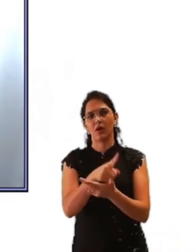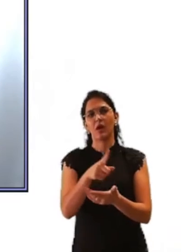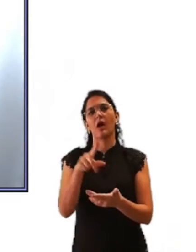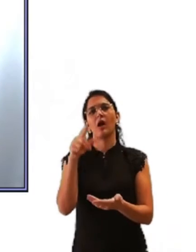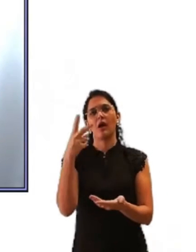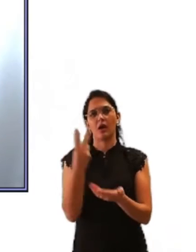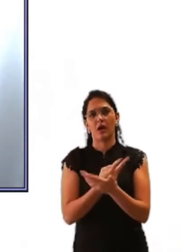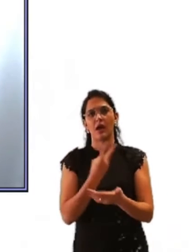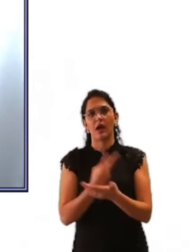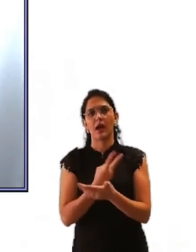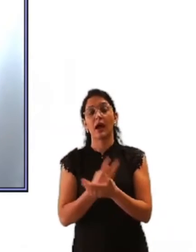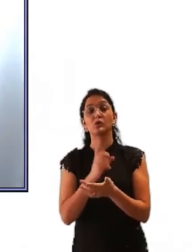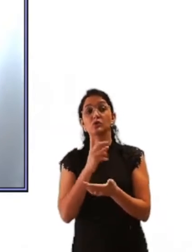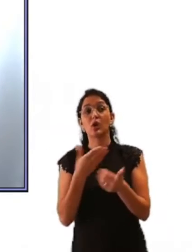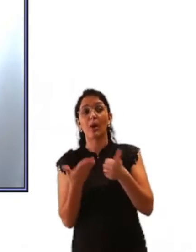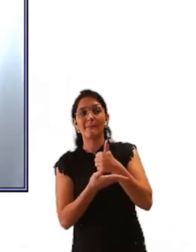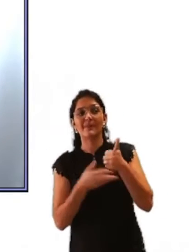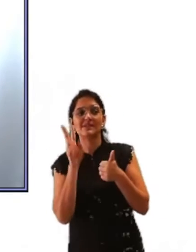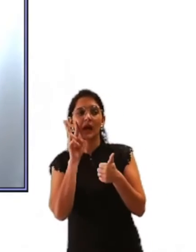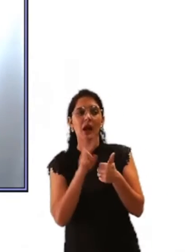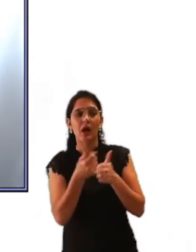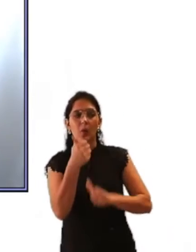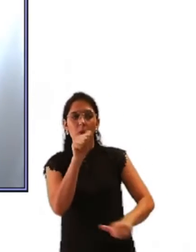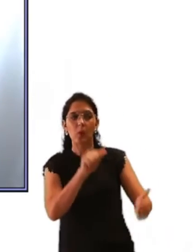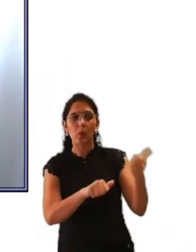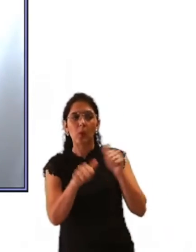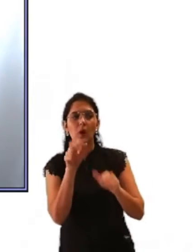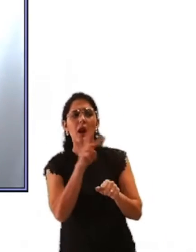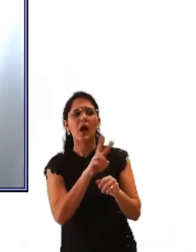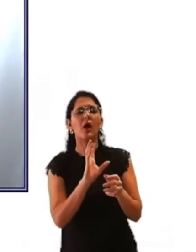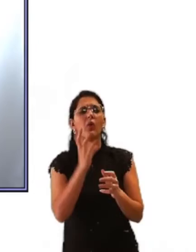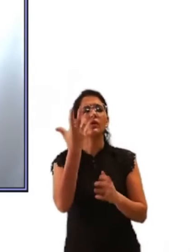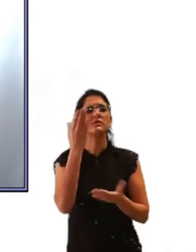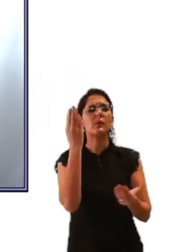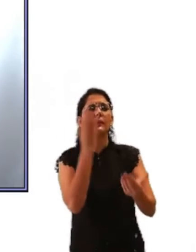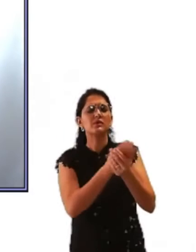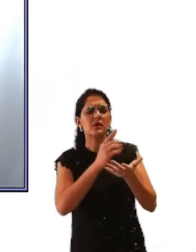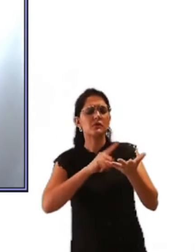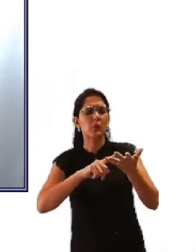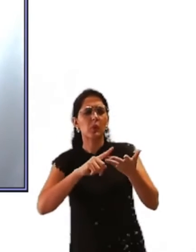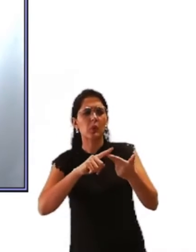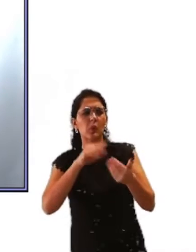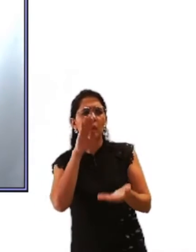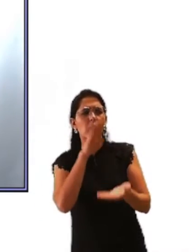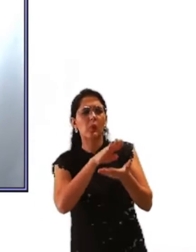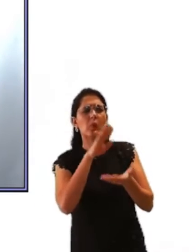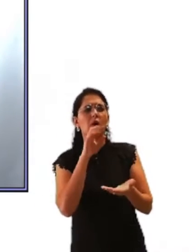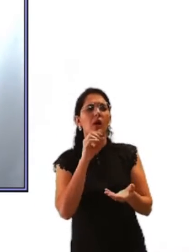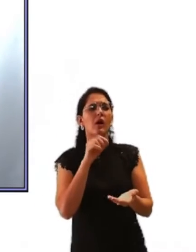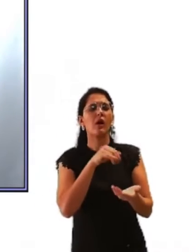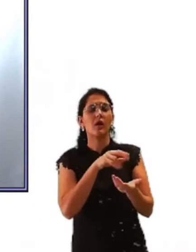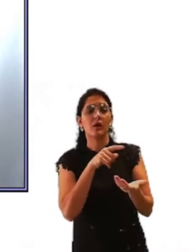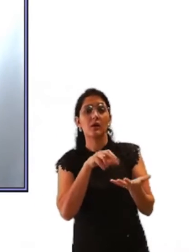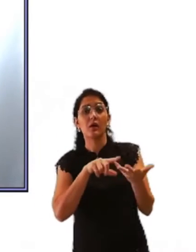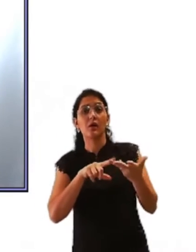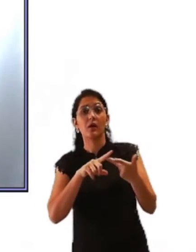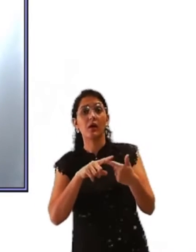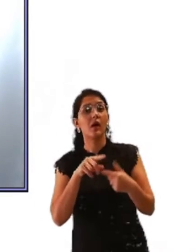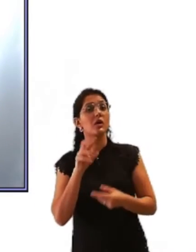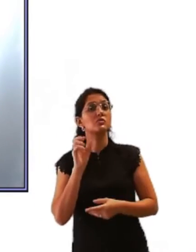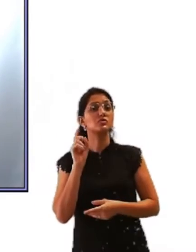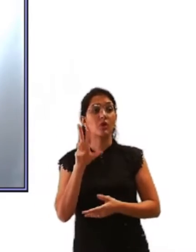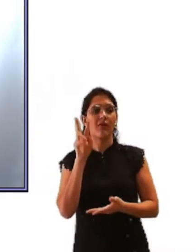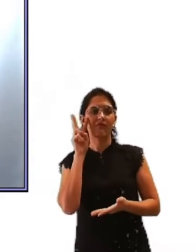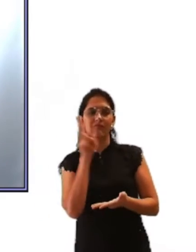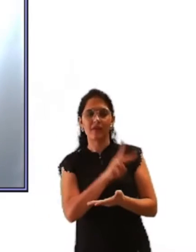na fase investigativa. Então, o juiz não pode condenar somente com a prova produzida na fase chamada de fase